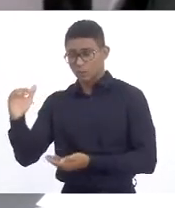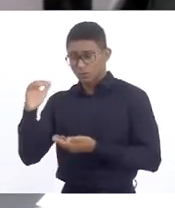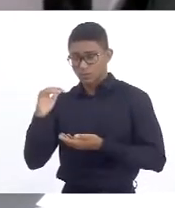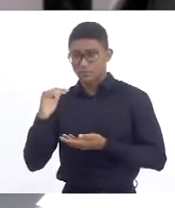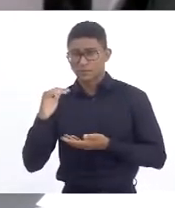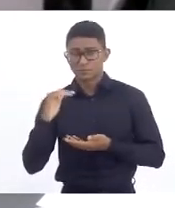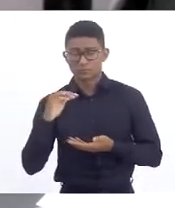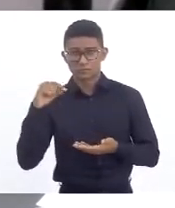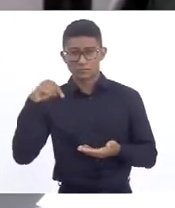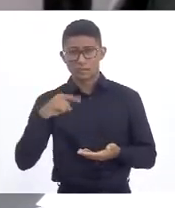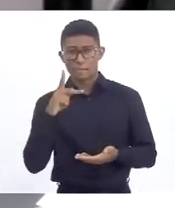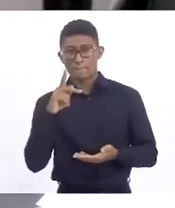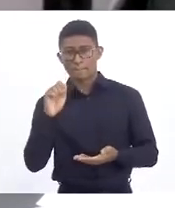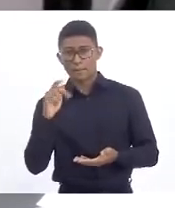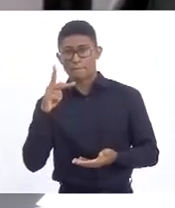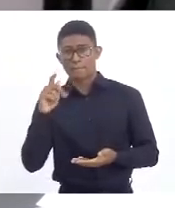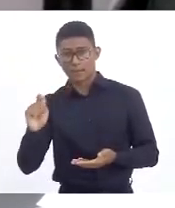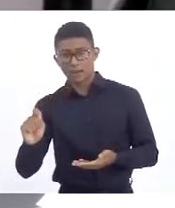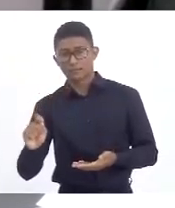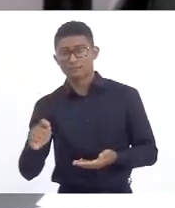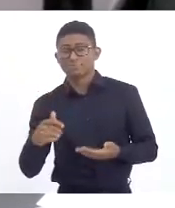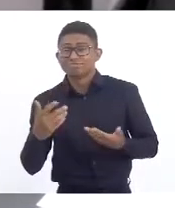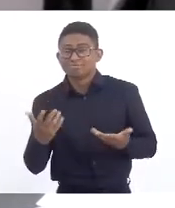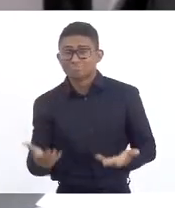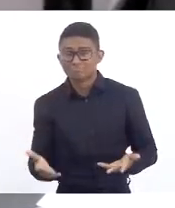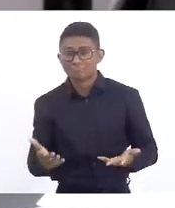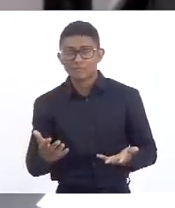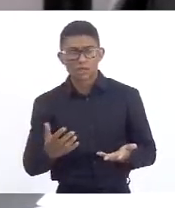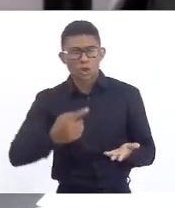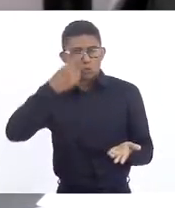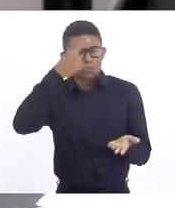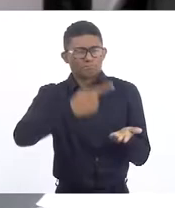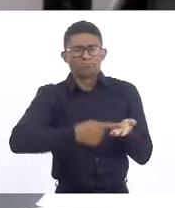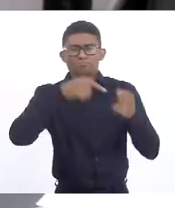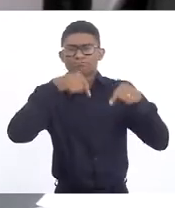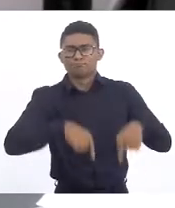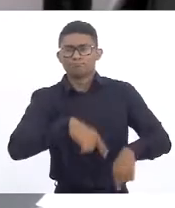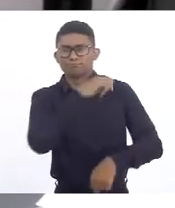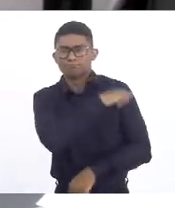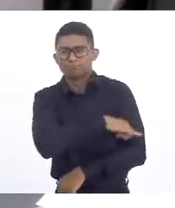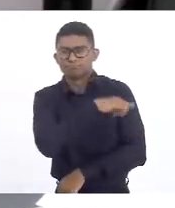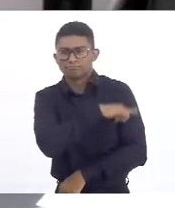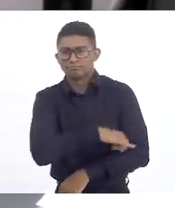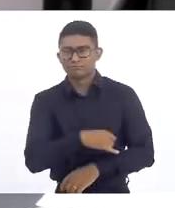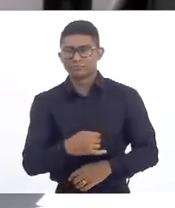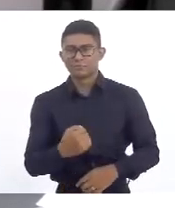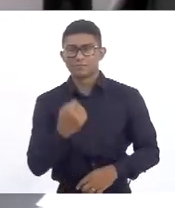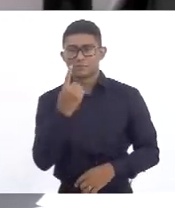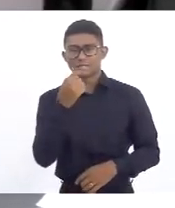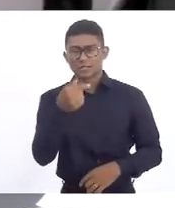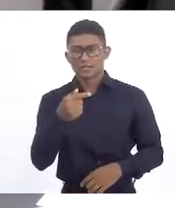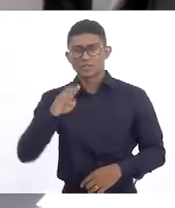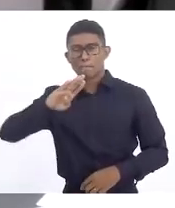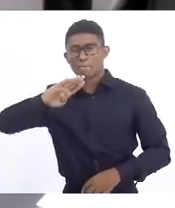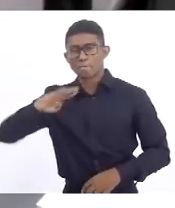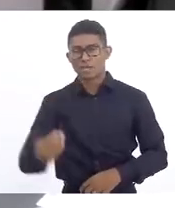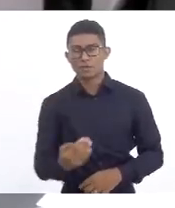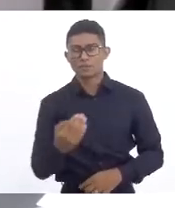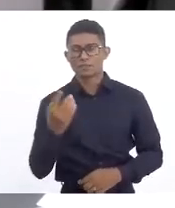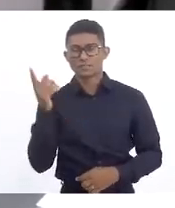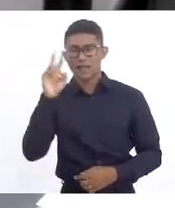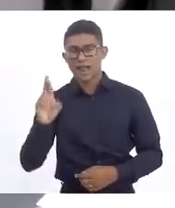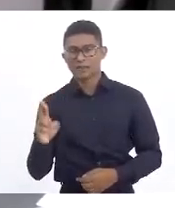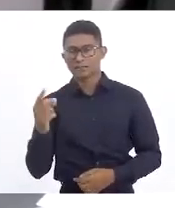PPA, um pacto a favor do Rio de Janeiro, com um volume de 17 bilhões de